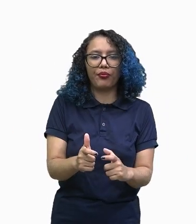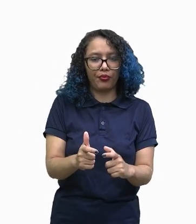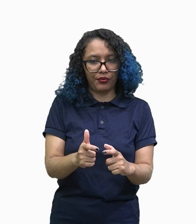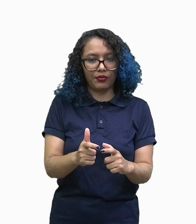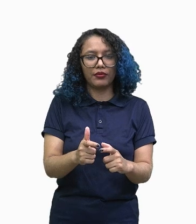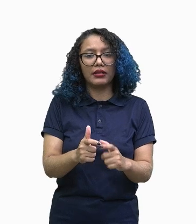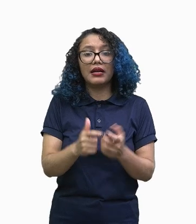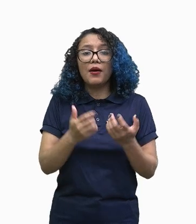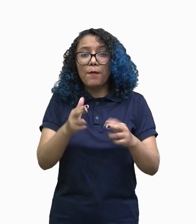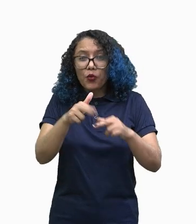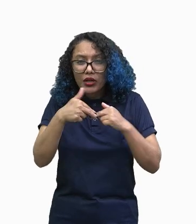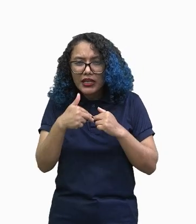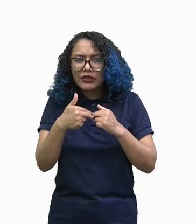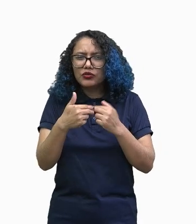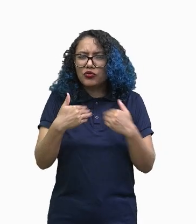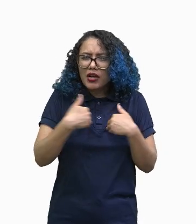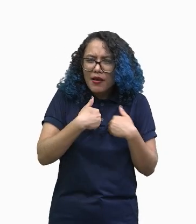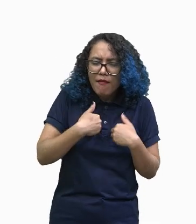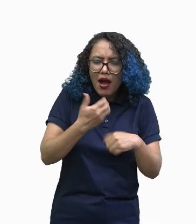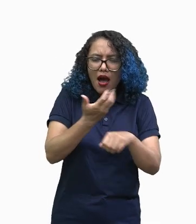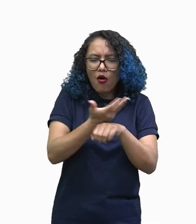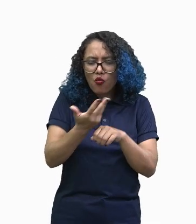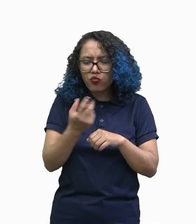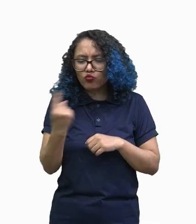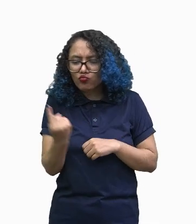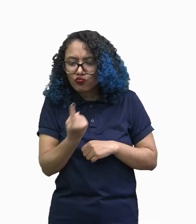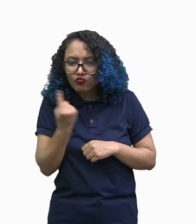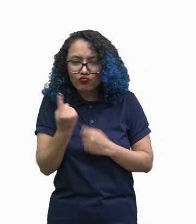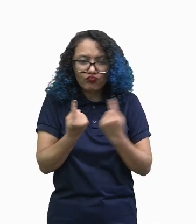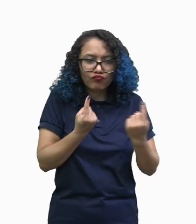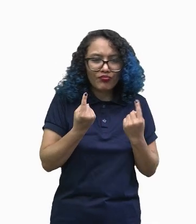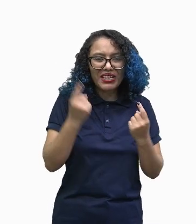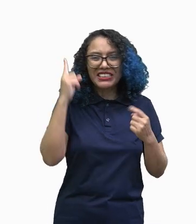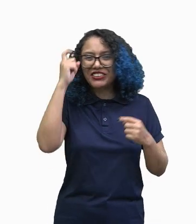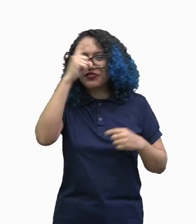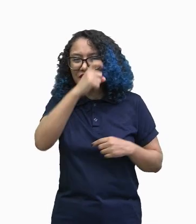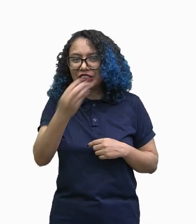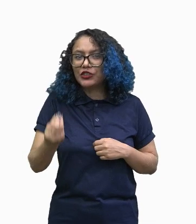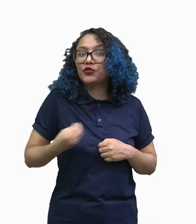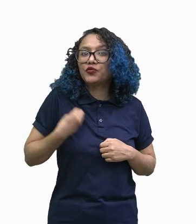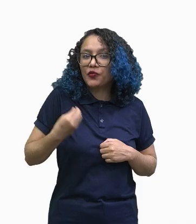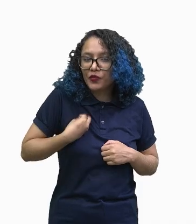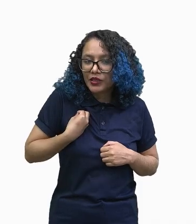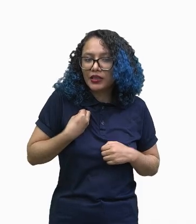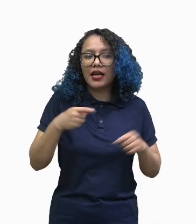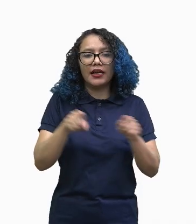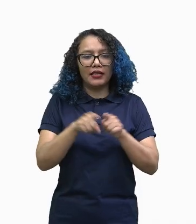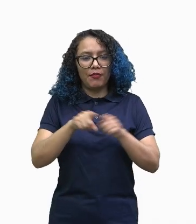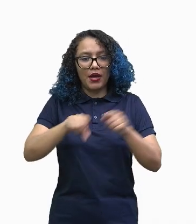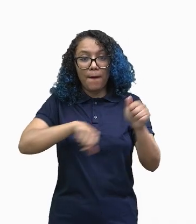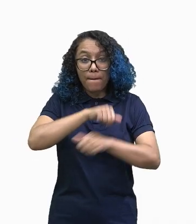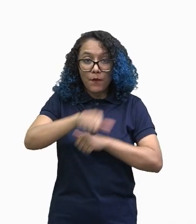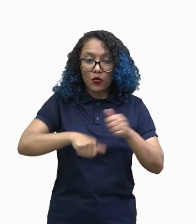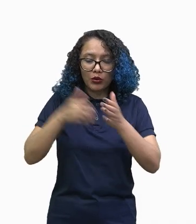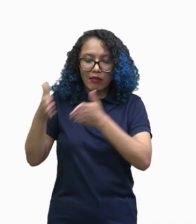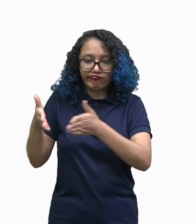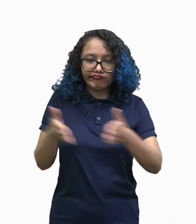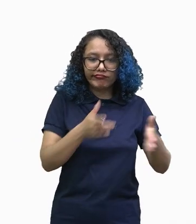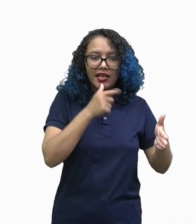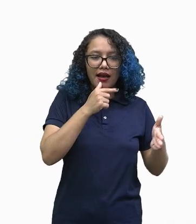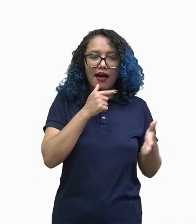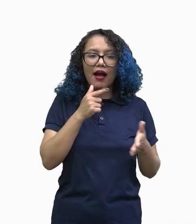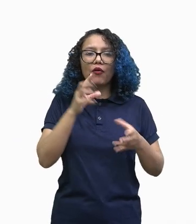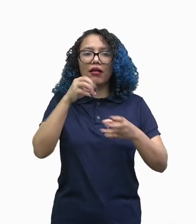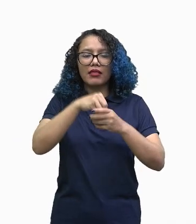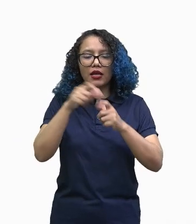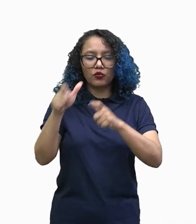dificultando ainda mais a sua sobrevivência. E as alterações no ciclo hidrológico, nos microclimas, né, nos